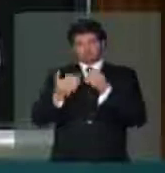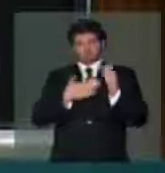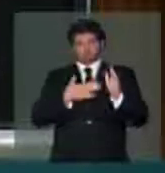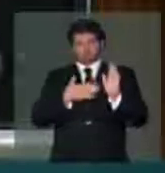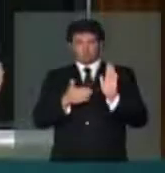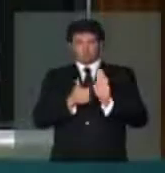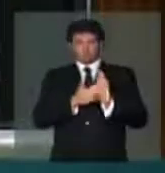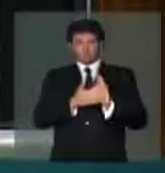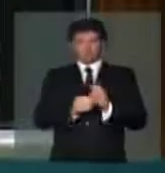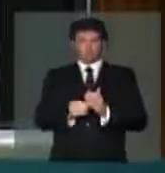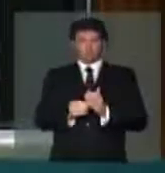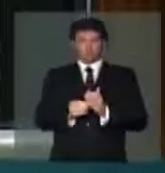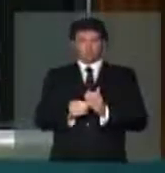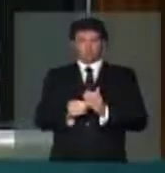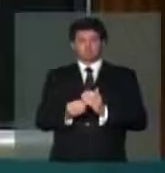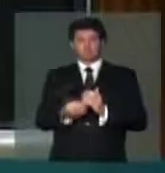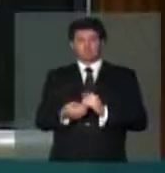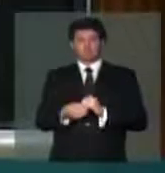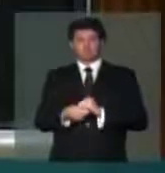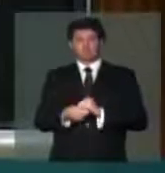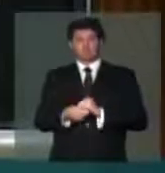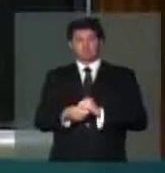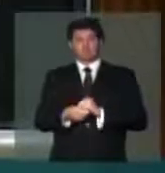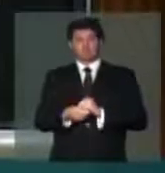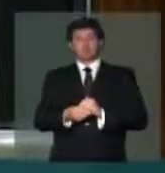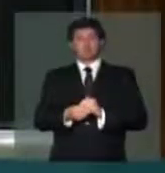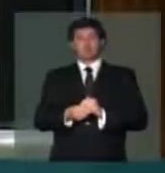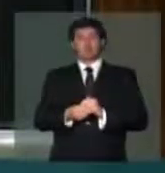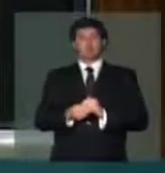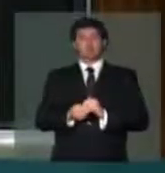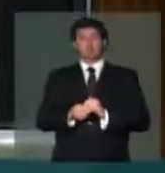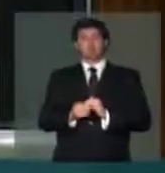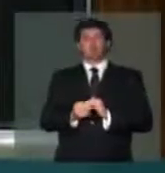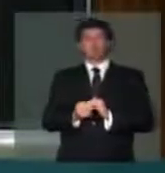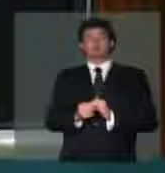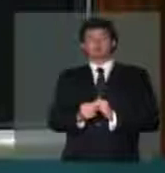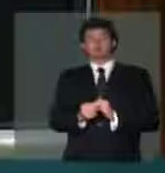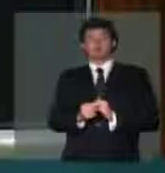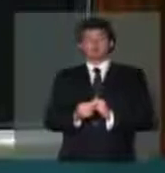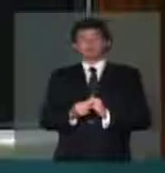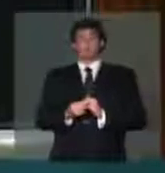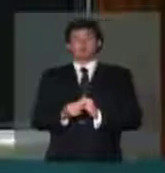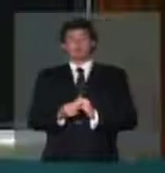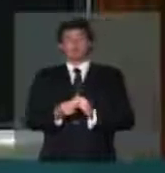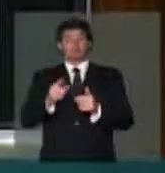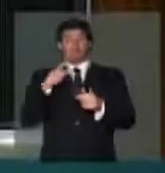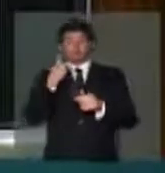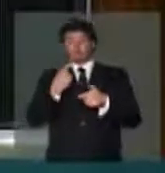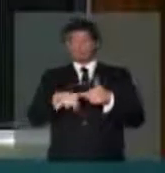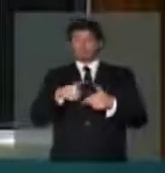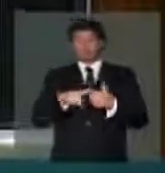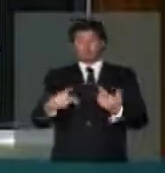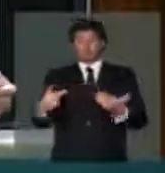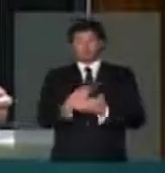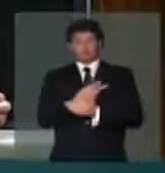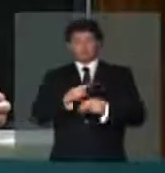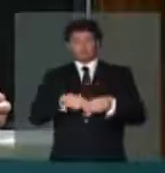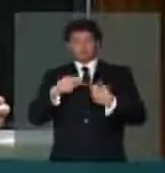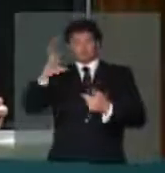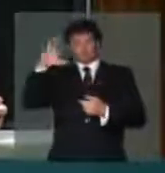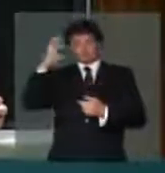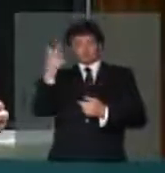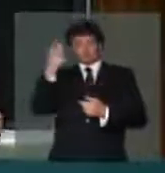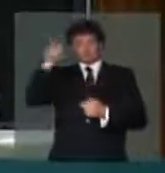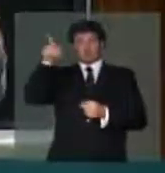discurso, como eu disse aqui na sexta-feira, ele trata os problemas causados pela seca